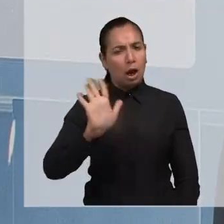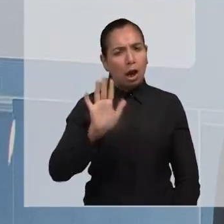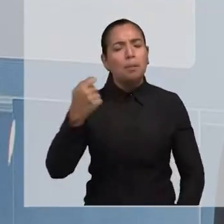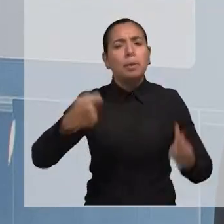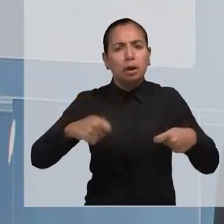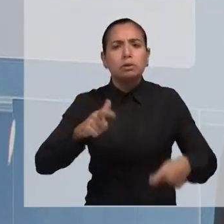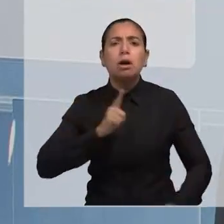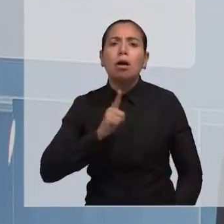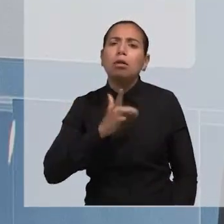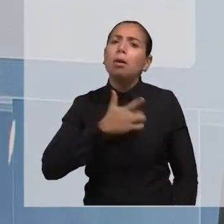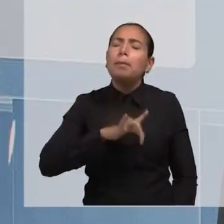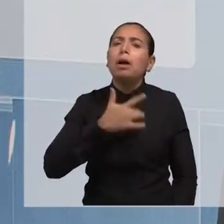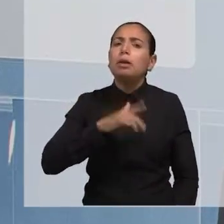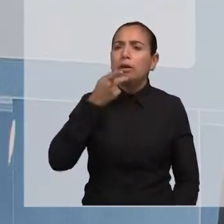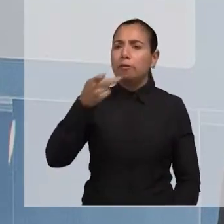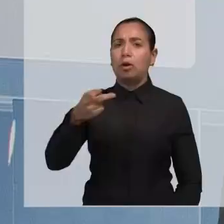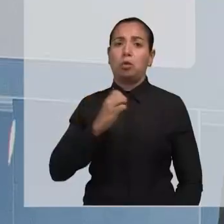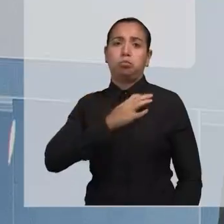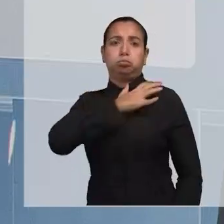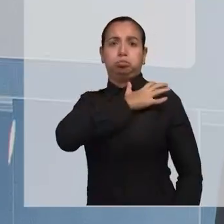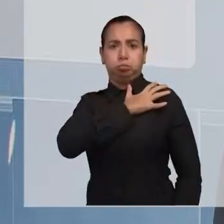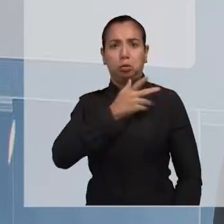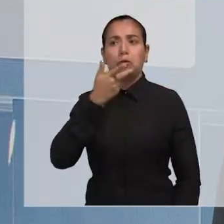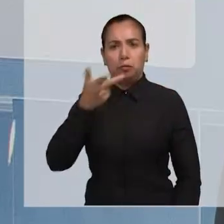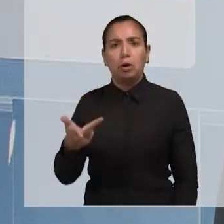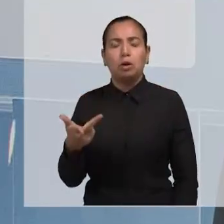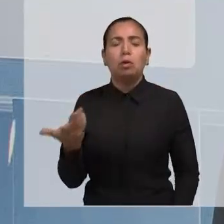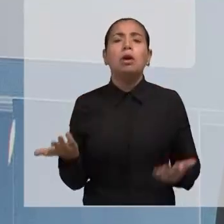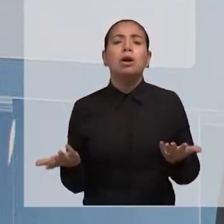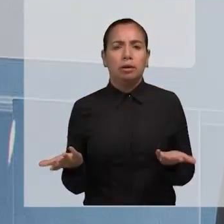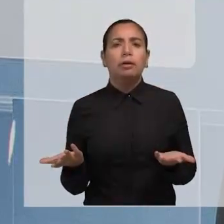piedade. Só que